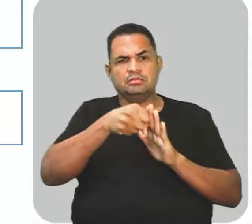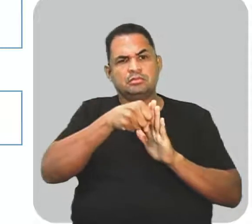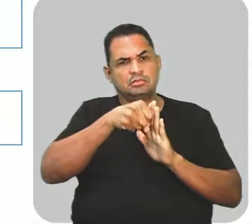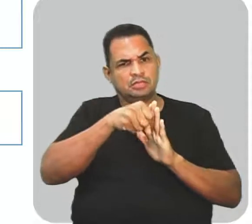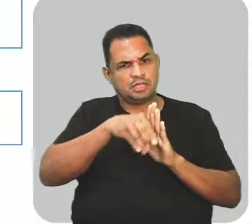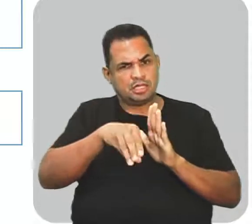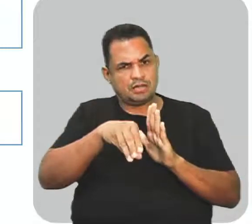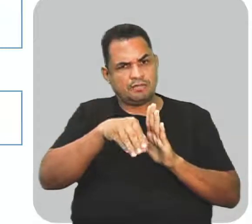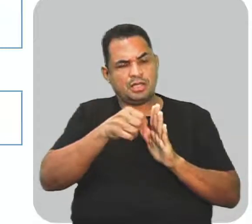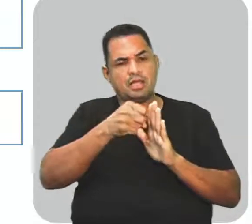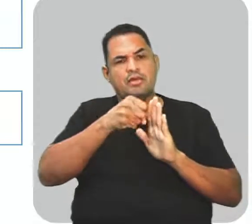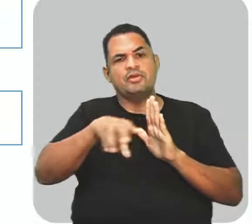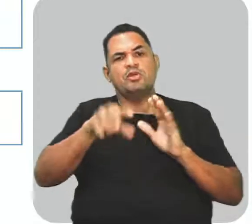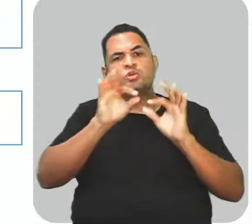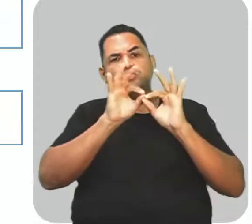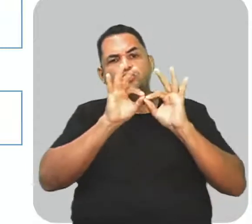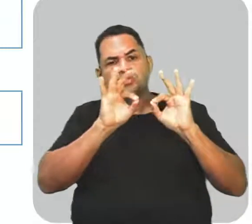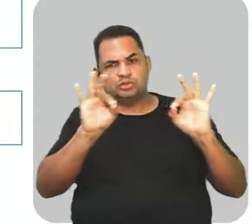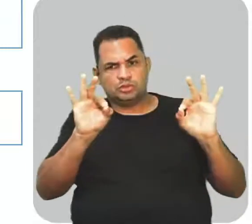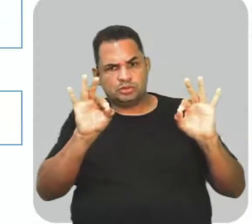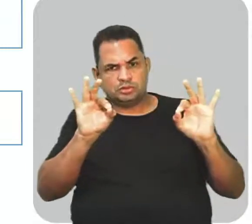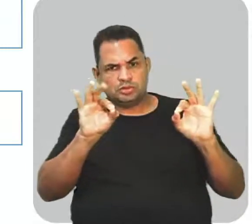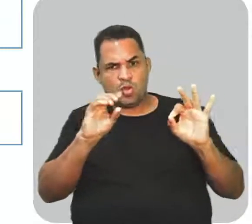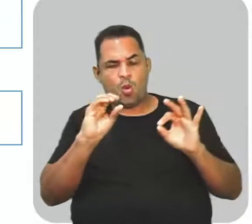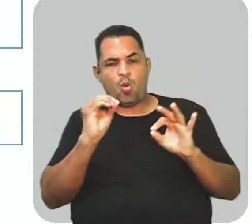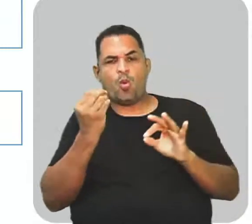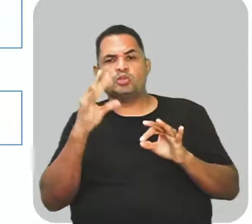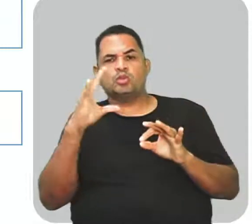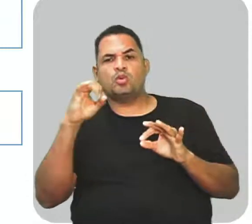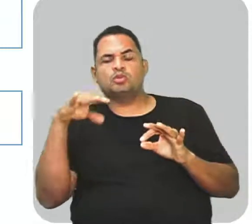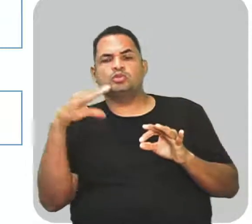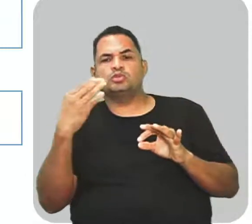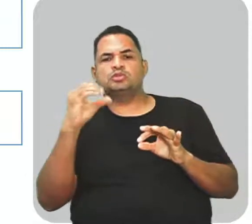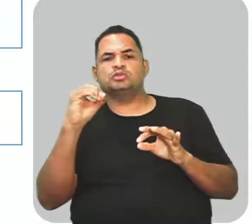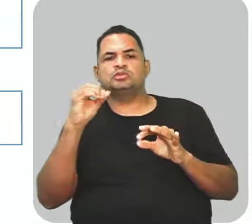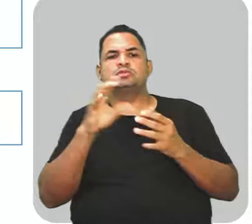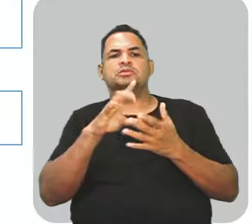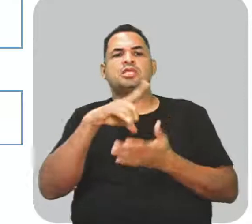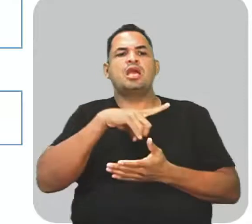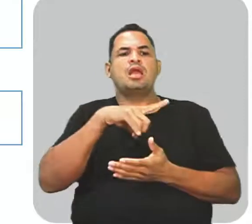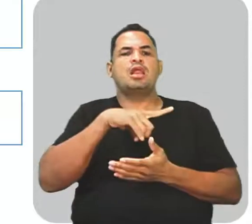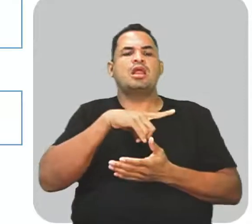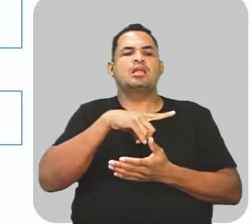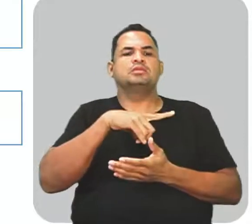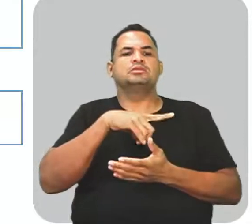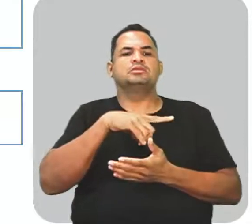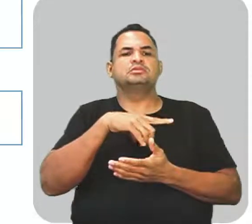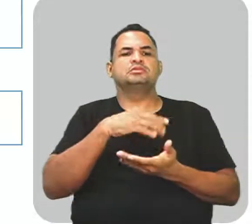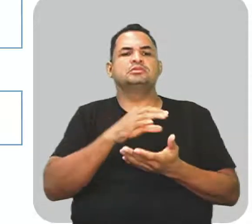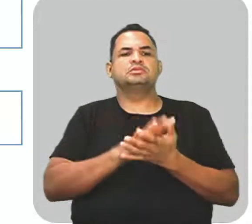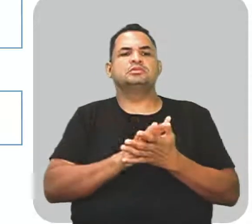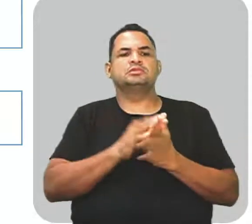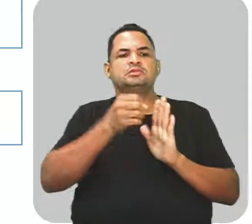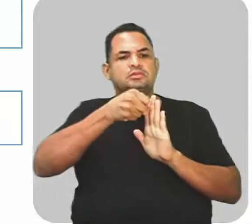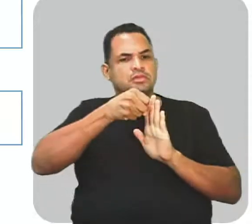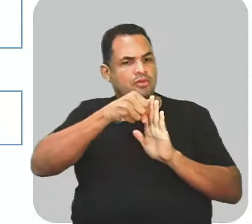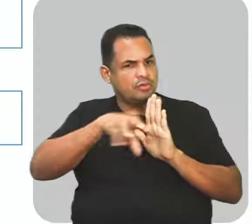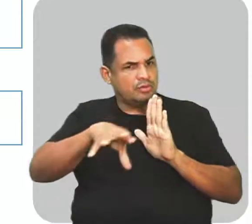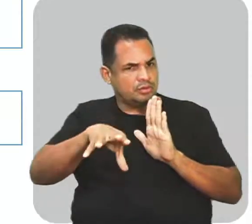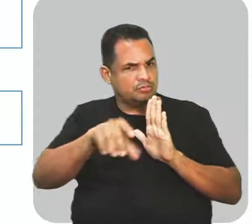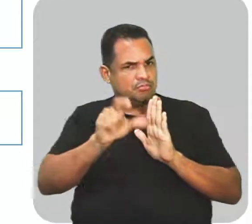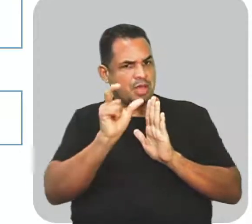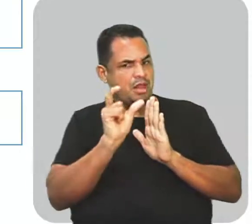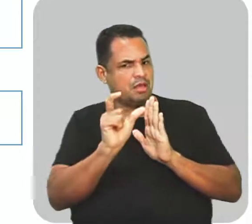sintaxe ou de construção, tá? Vamos ter também a classificação das figuras como